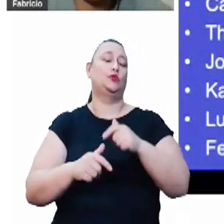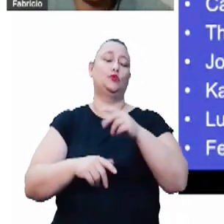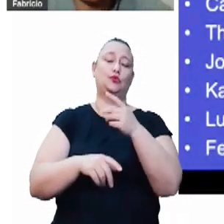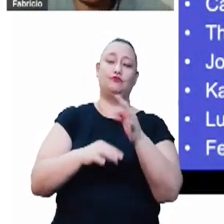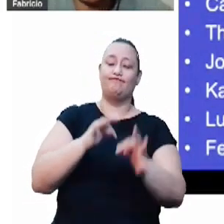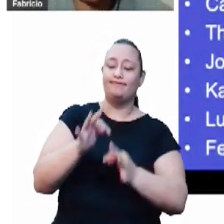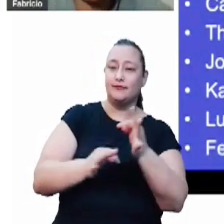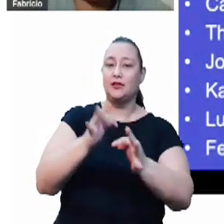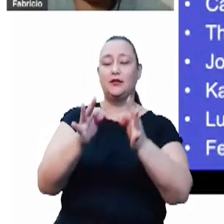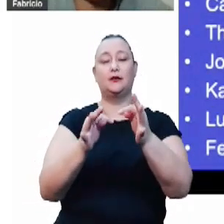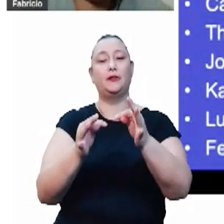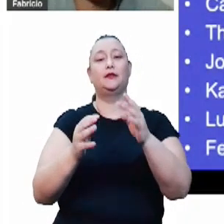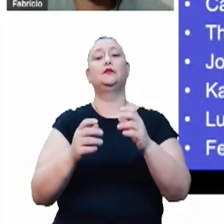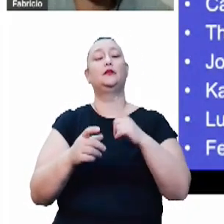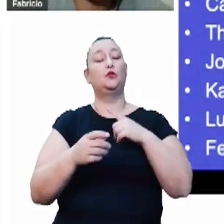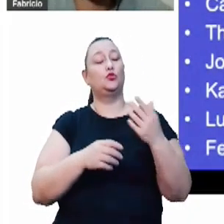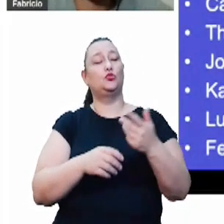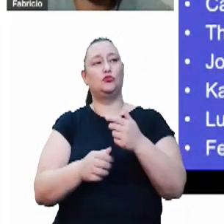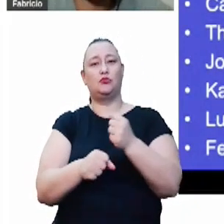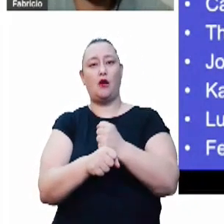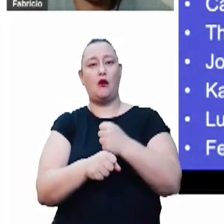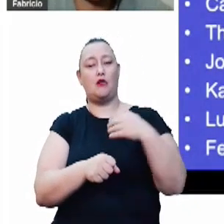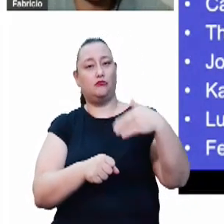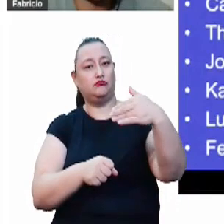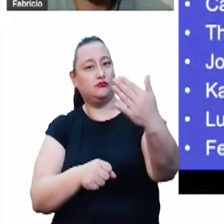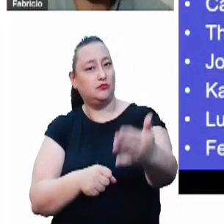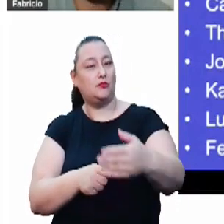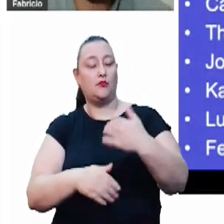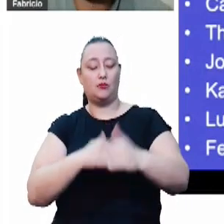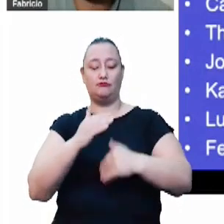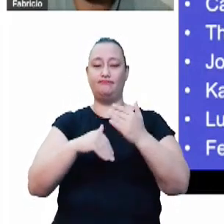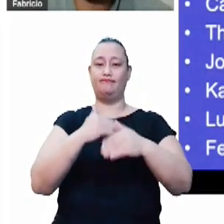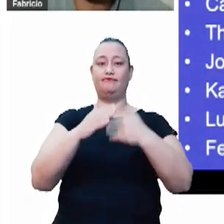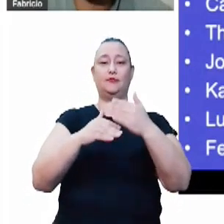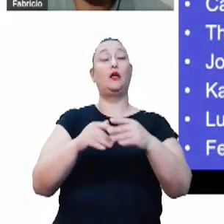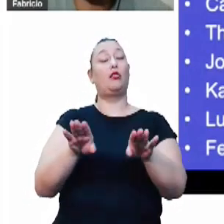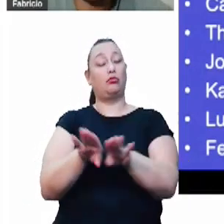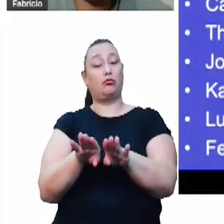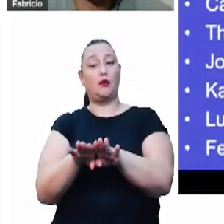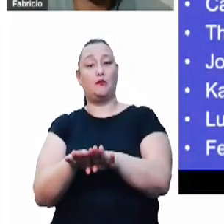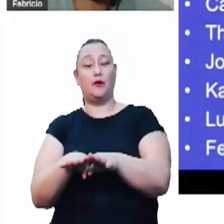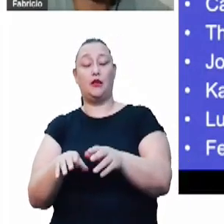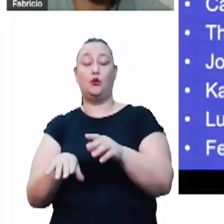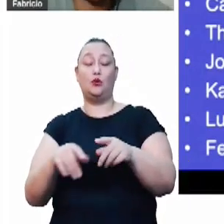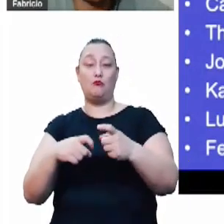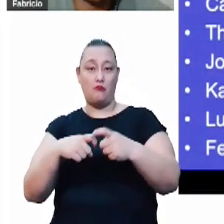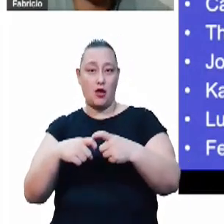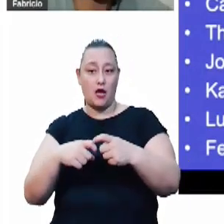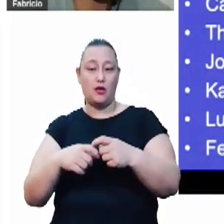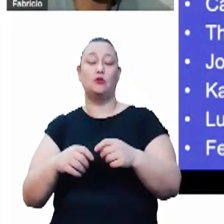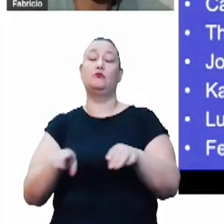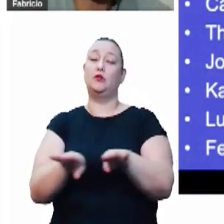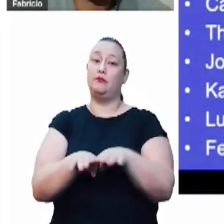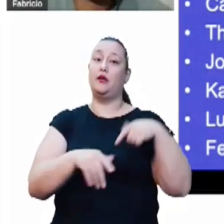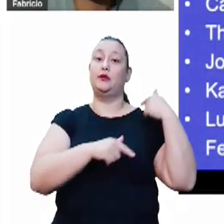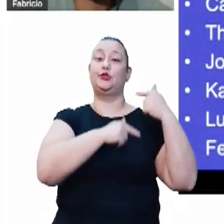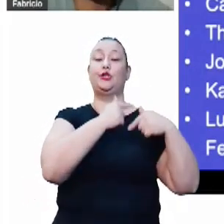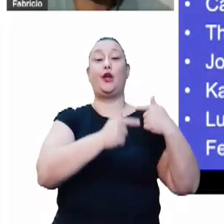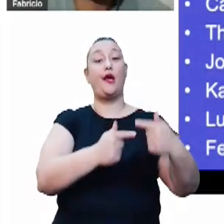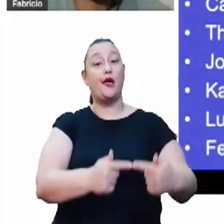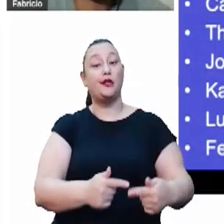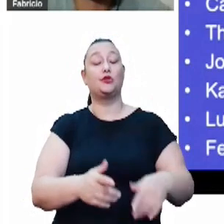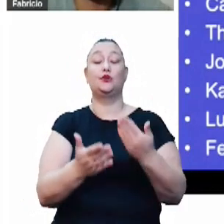ainda, assim, nos próximos anos, com a evolução, né, tanto dessa parte clínica, quanto de genética, de